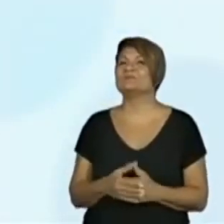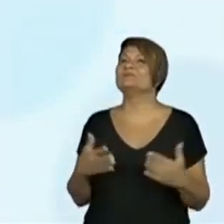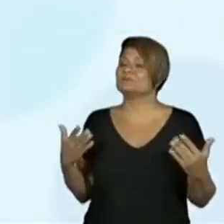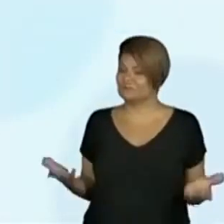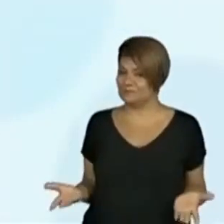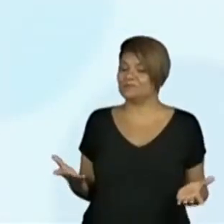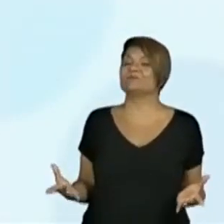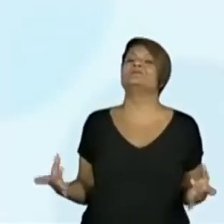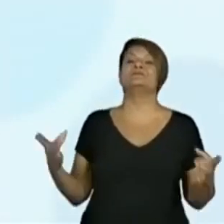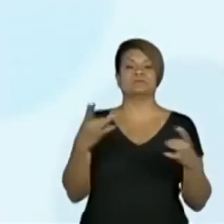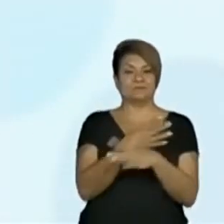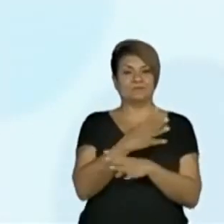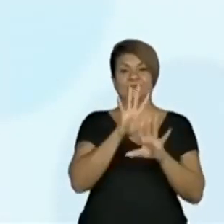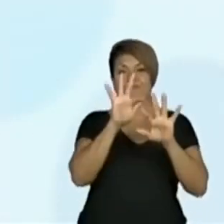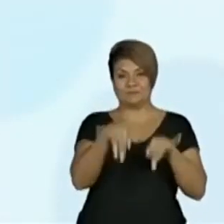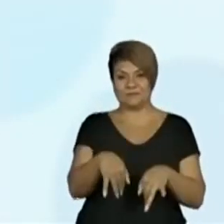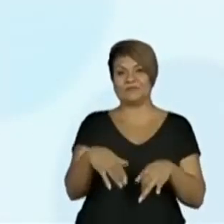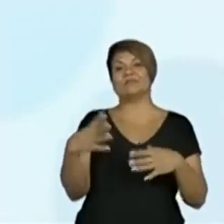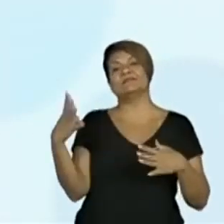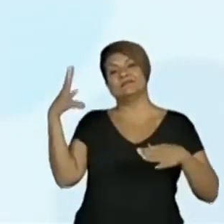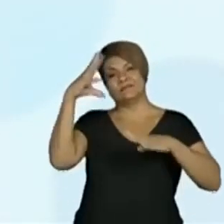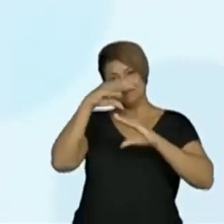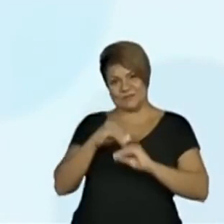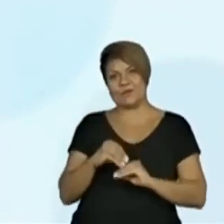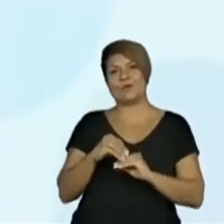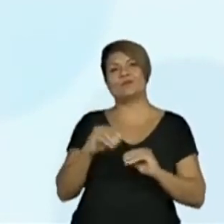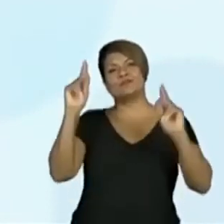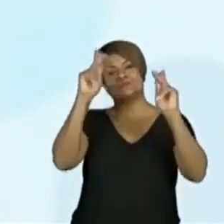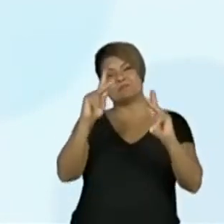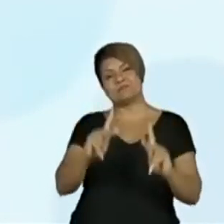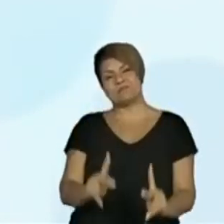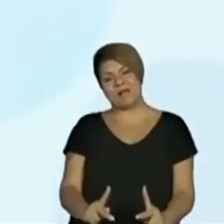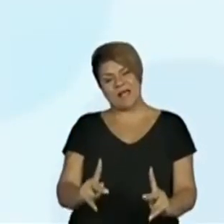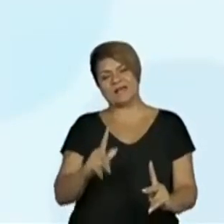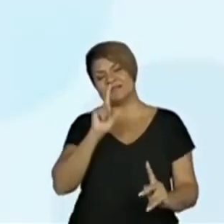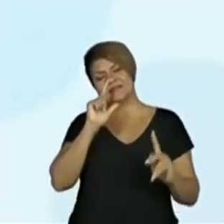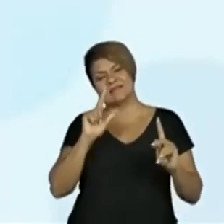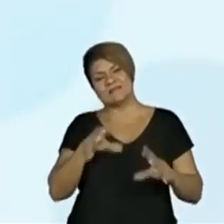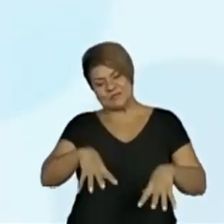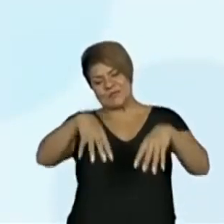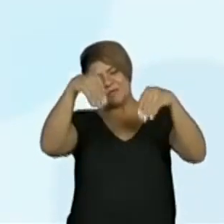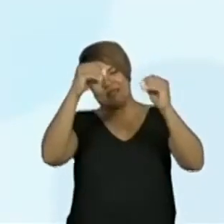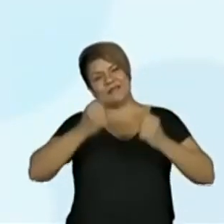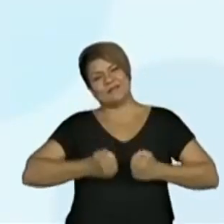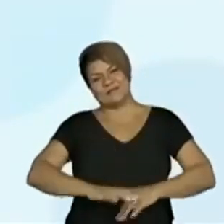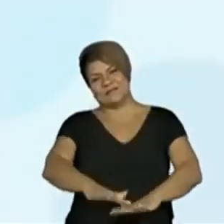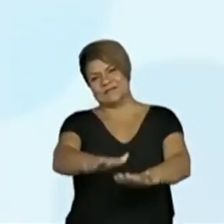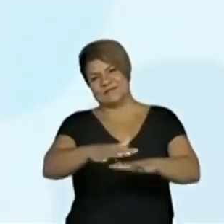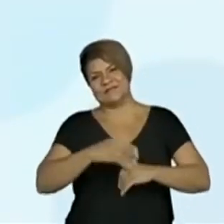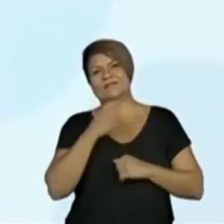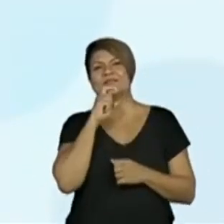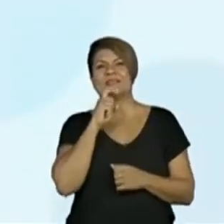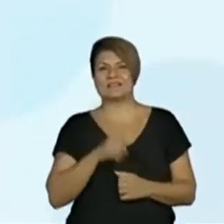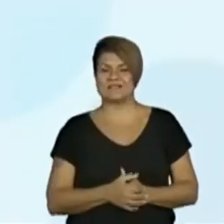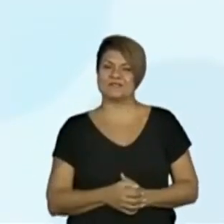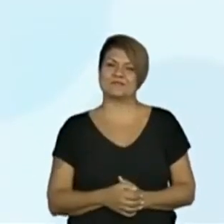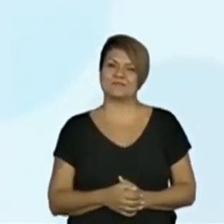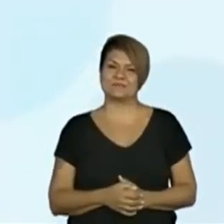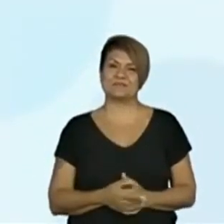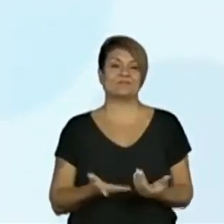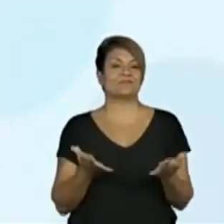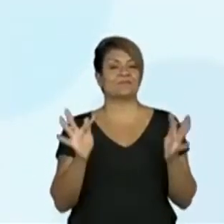E assim, terminou a noite, em paz, no reino do Lago Verde. E aqui a